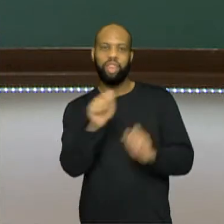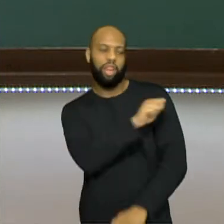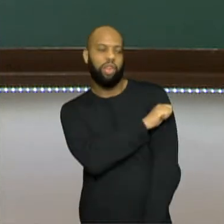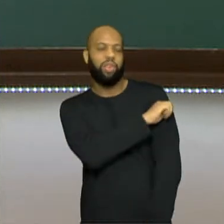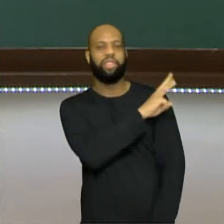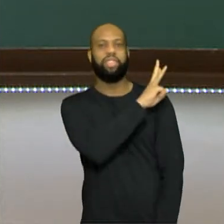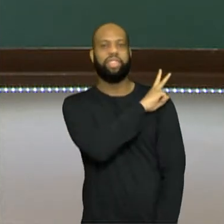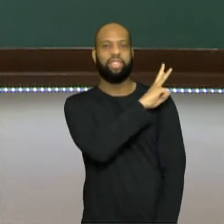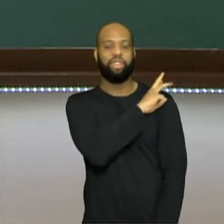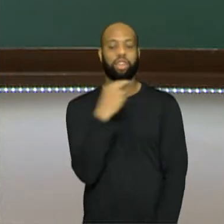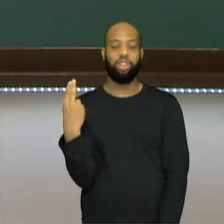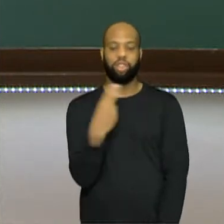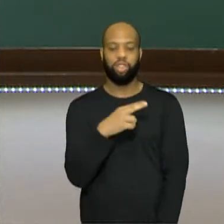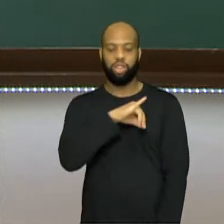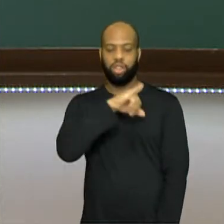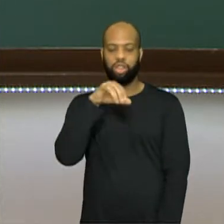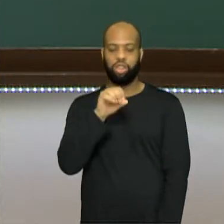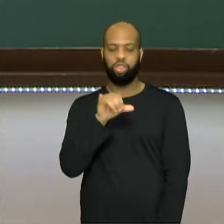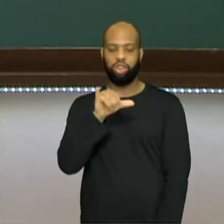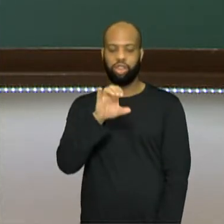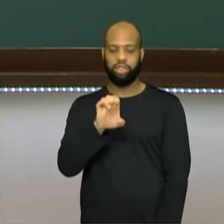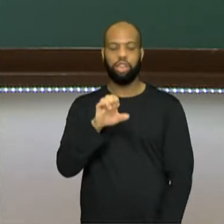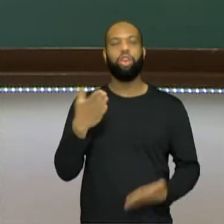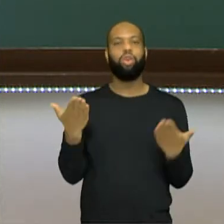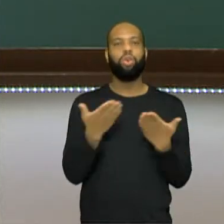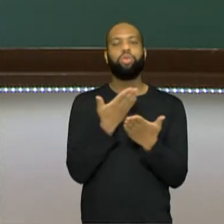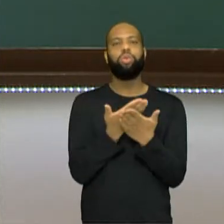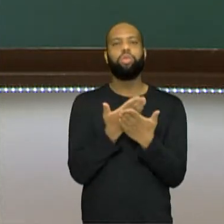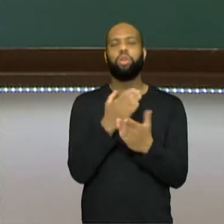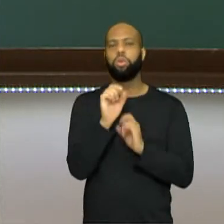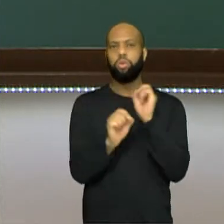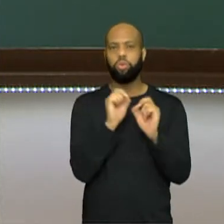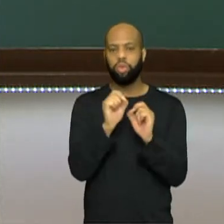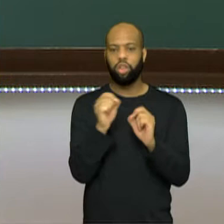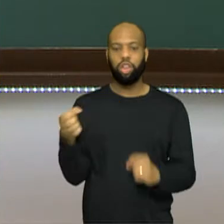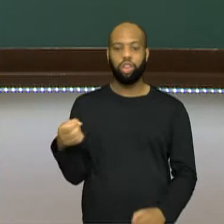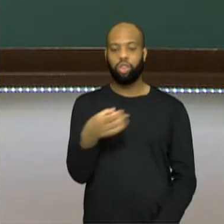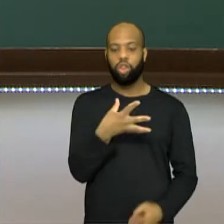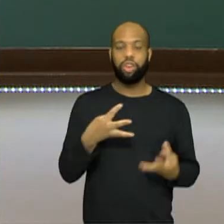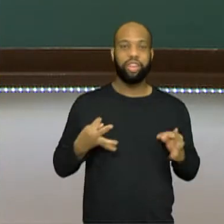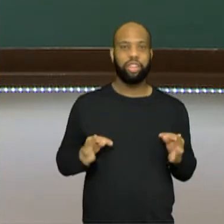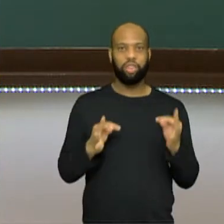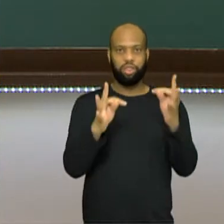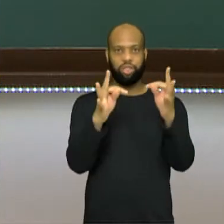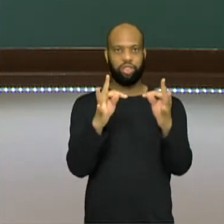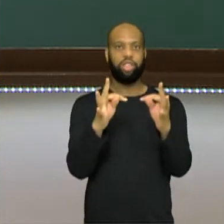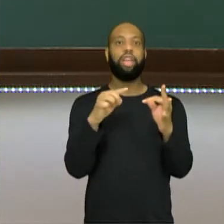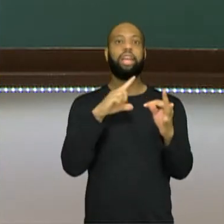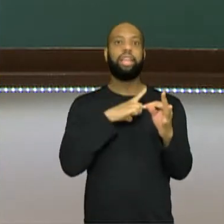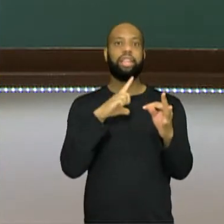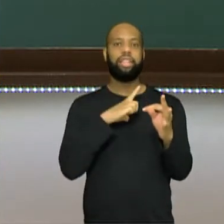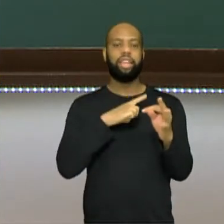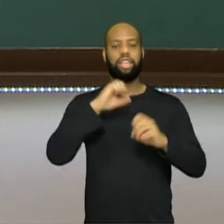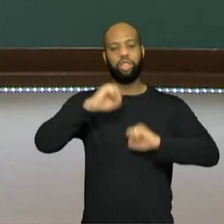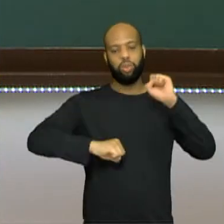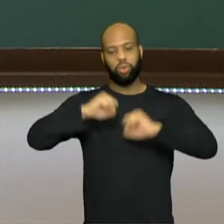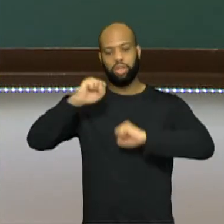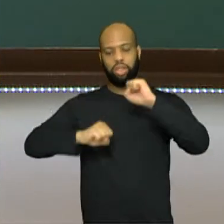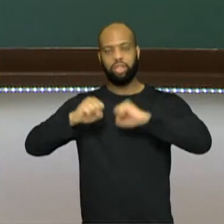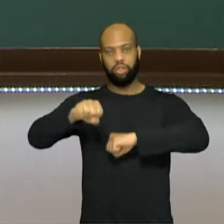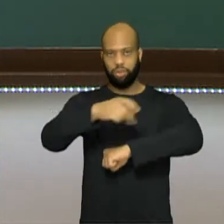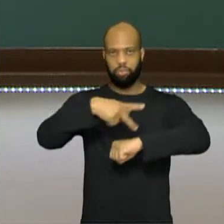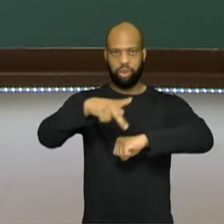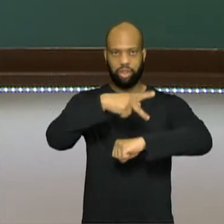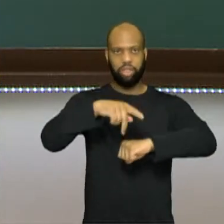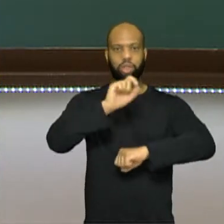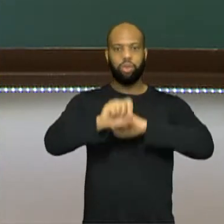estudantes da terceira série. Meu nome é Joyce e vamos falar hoje sobre uma nova tecnologia empregada na industrialização dos países, que